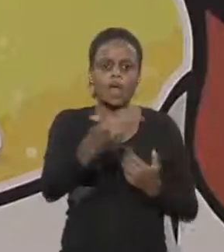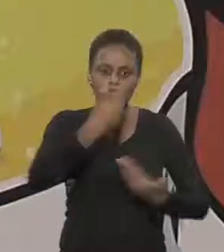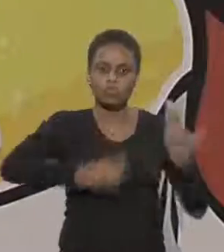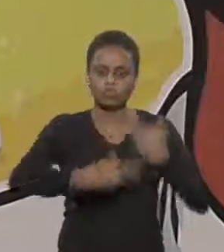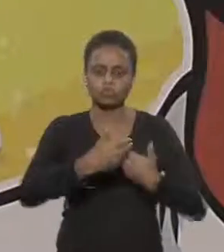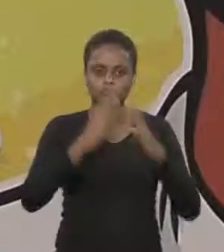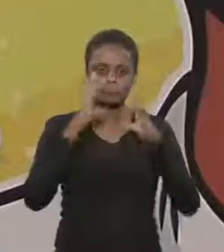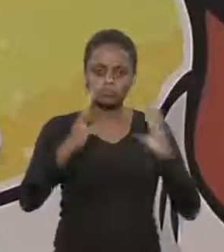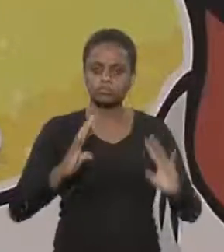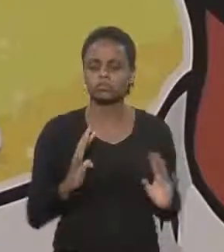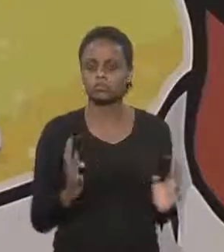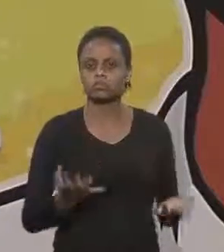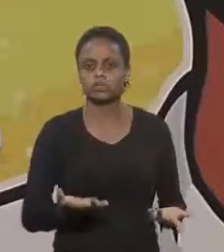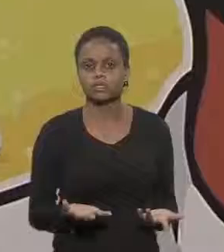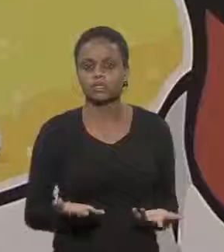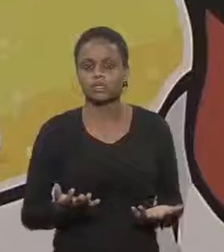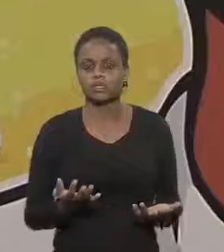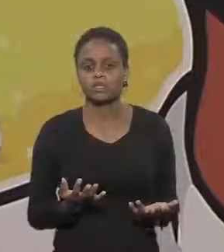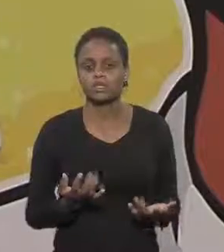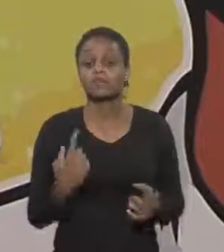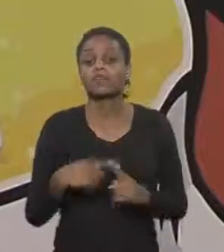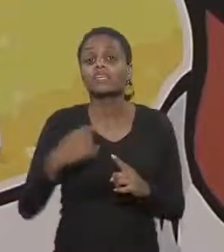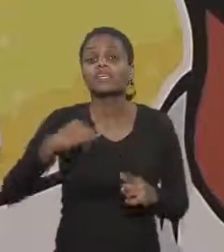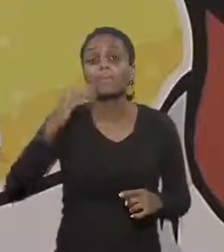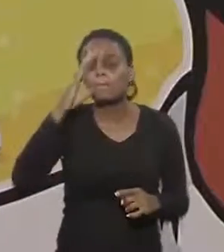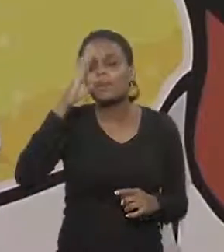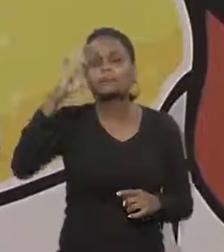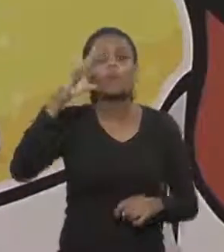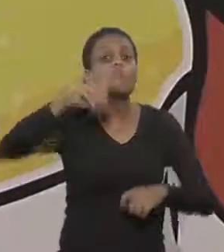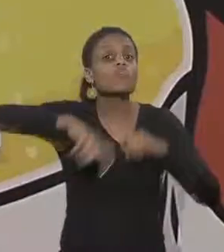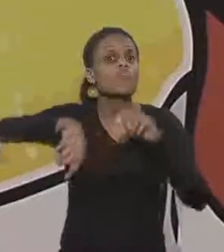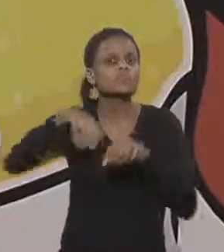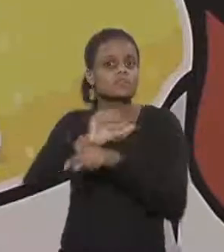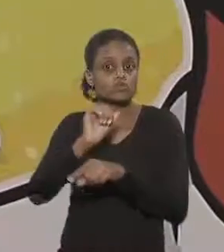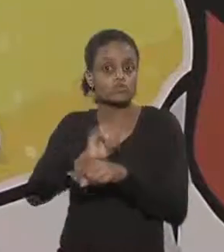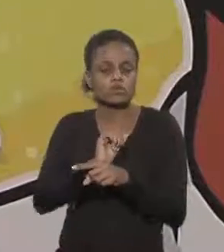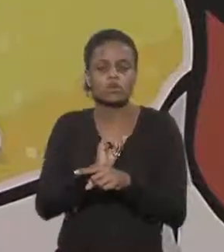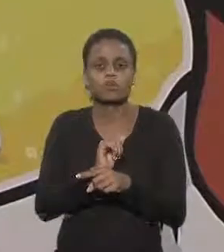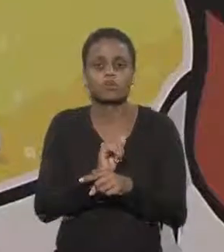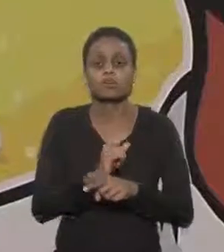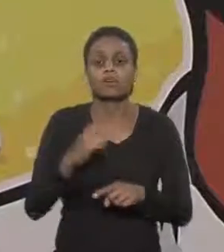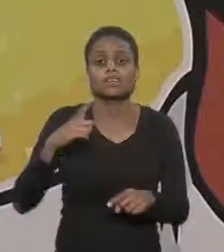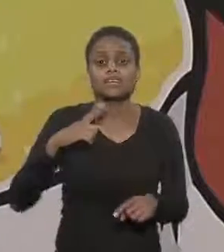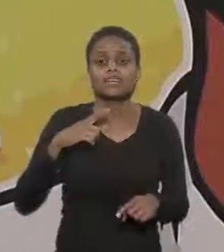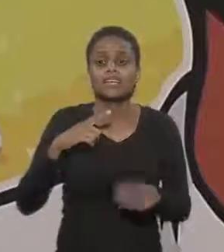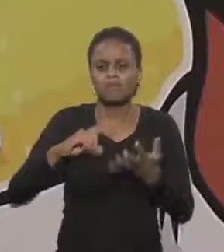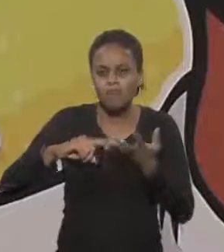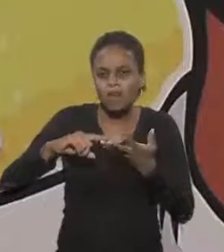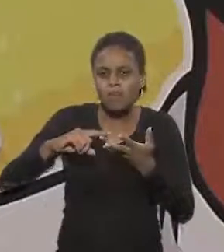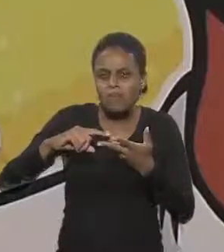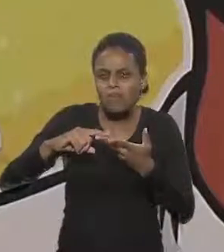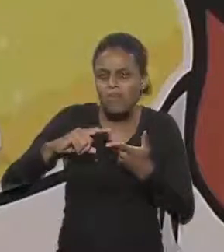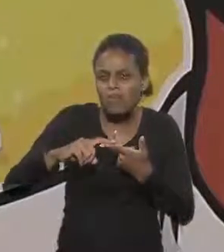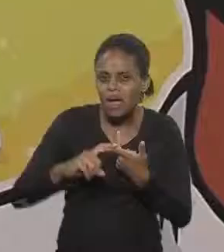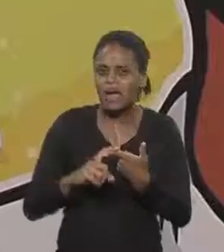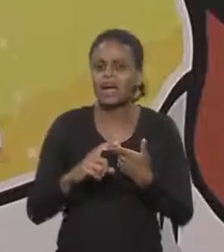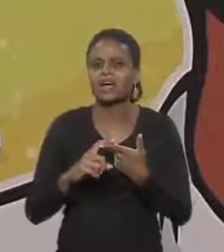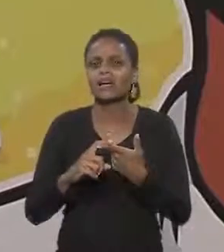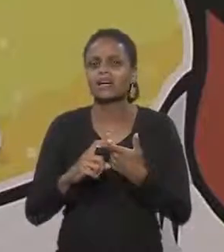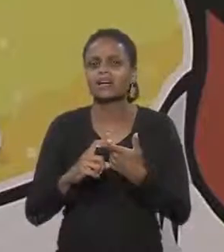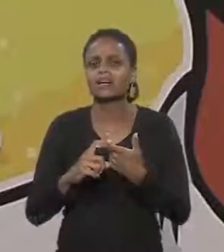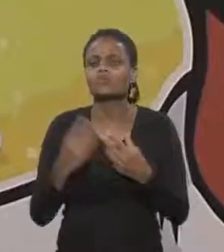mulher. Porque a gente vê que no momento, sobretudo, da violência sexual, em que há que se ter